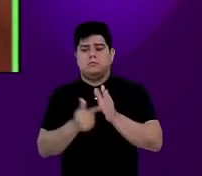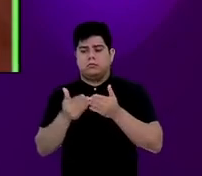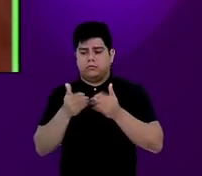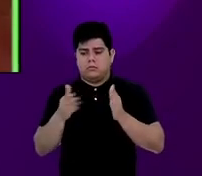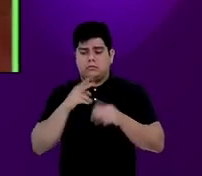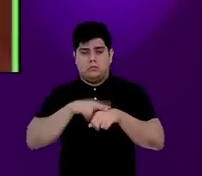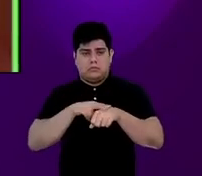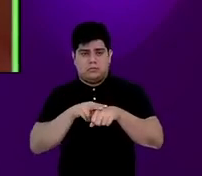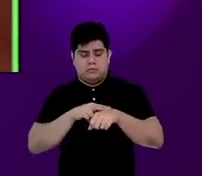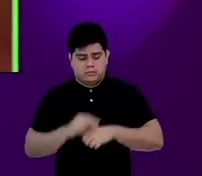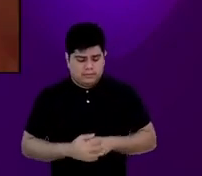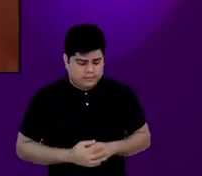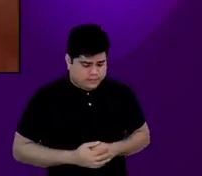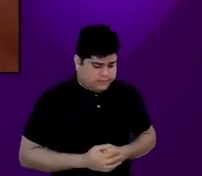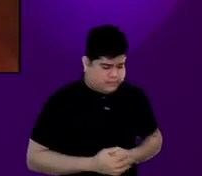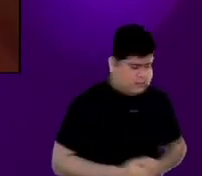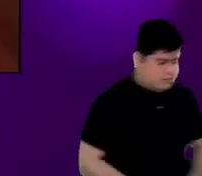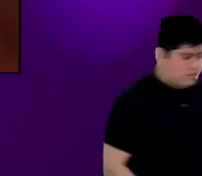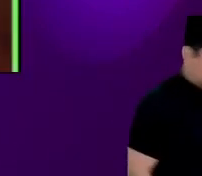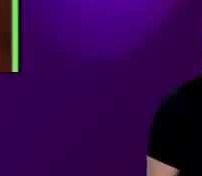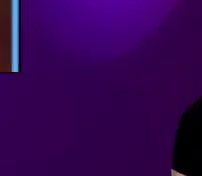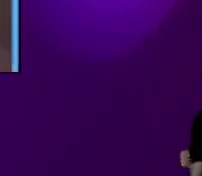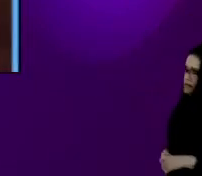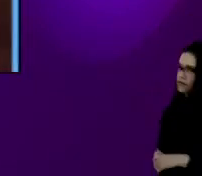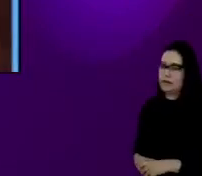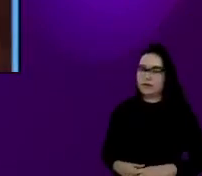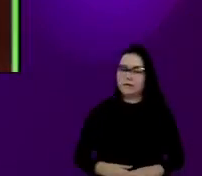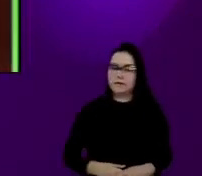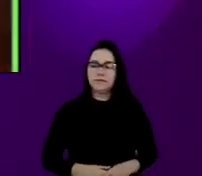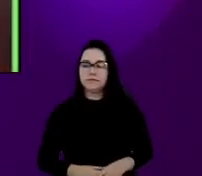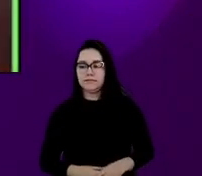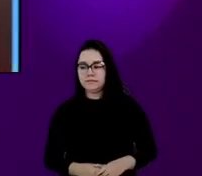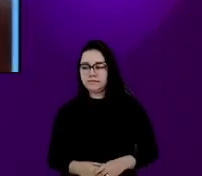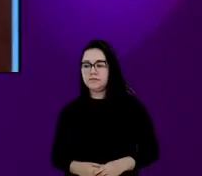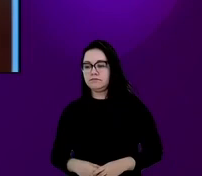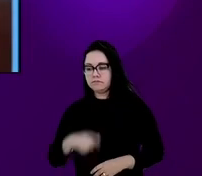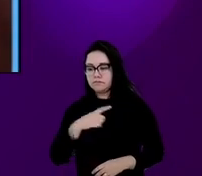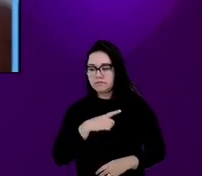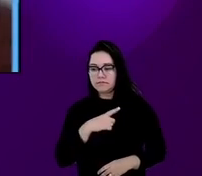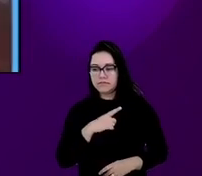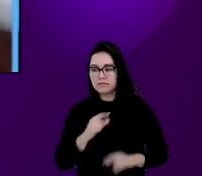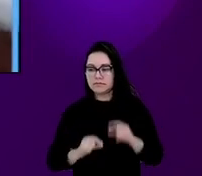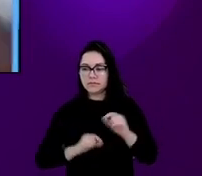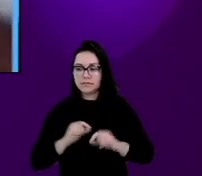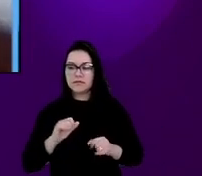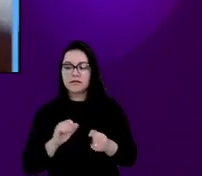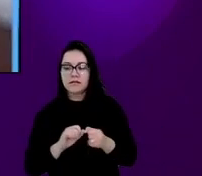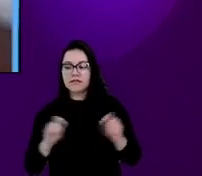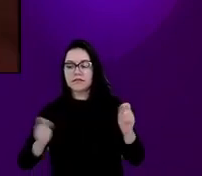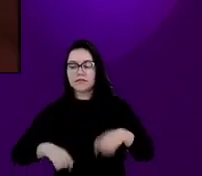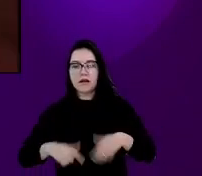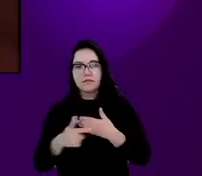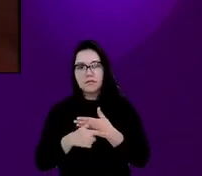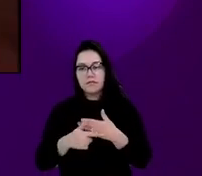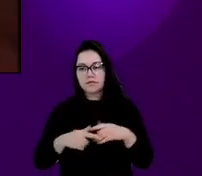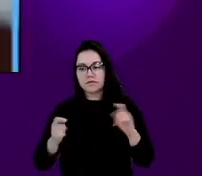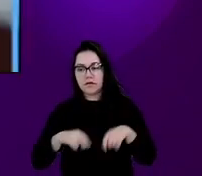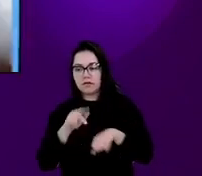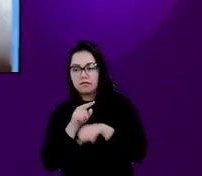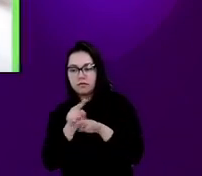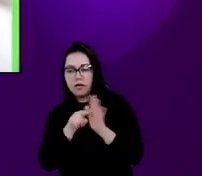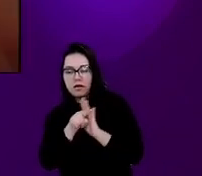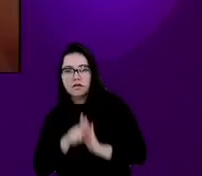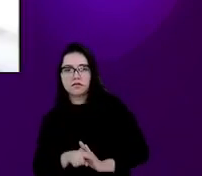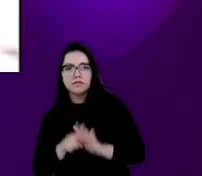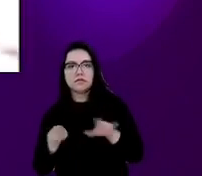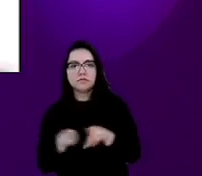fluorescente, que você tem uma perfusão maior. Então, a verde fluorescente, além de fazer um papel de avaliação e estadiamento oncológico,